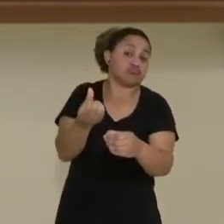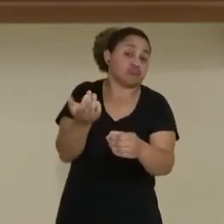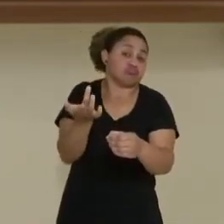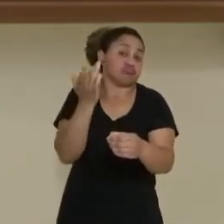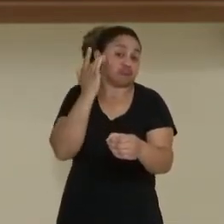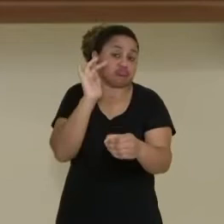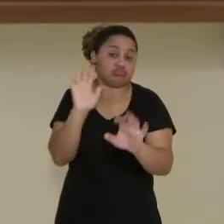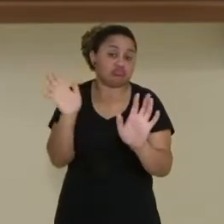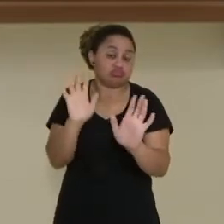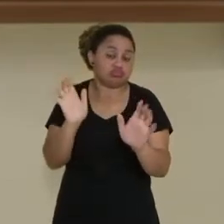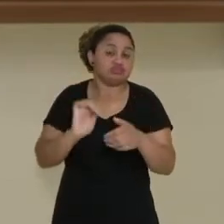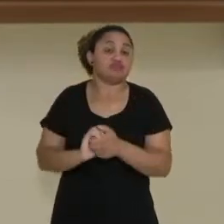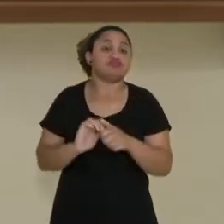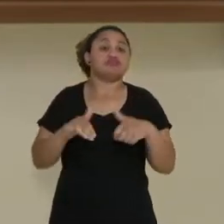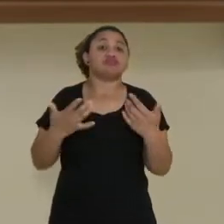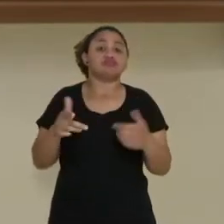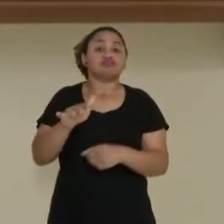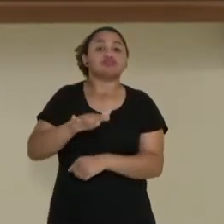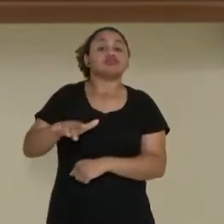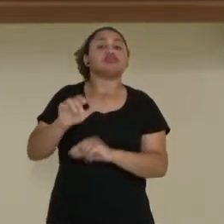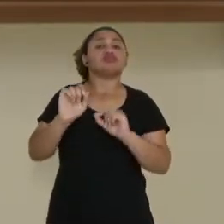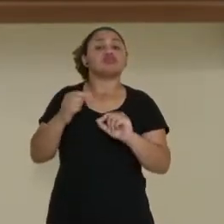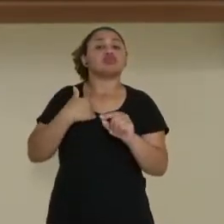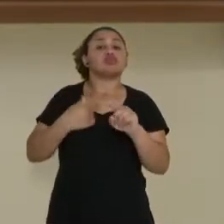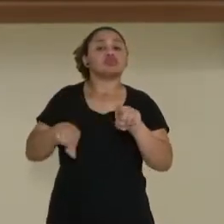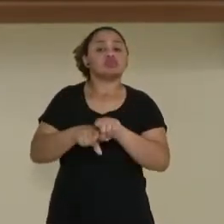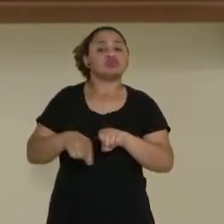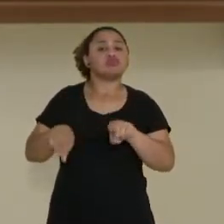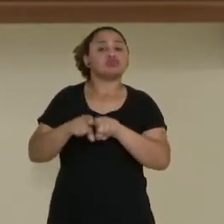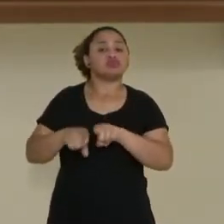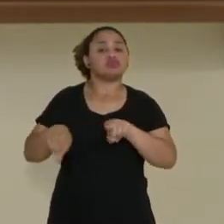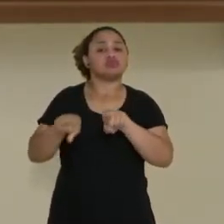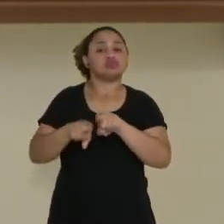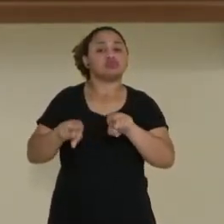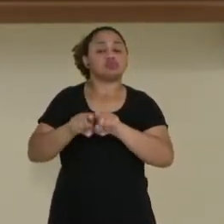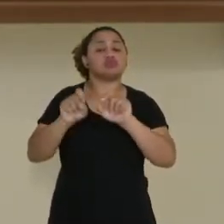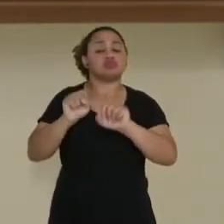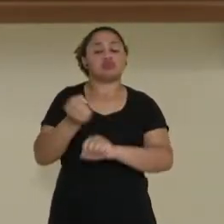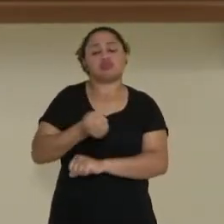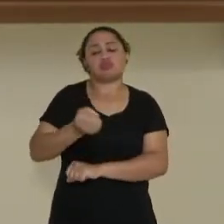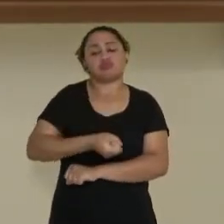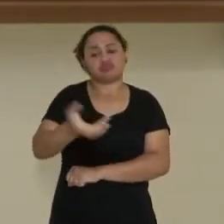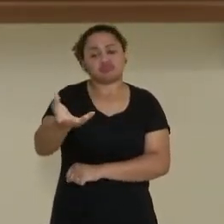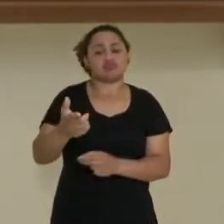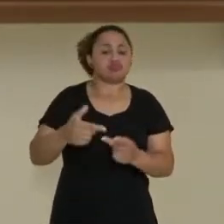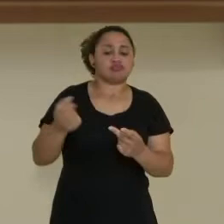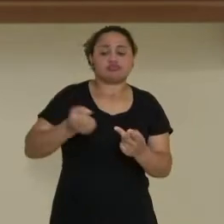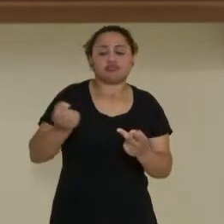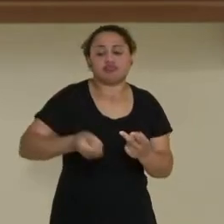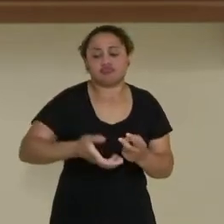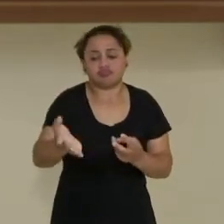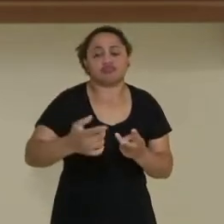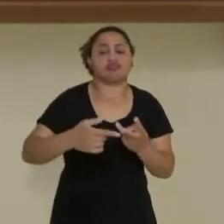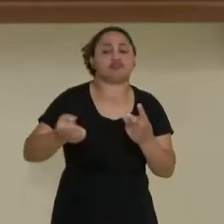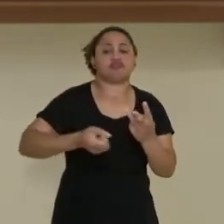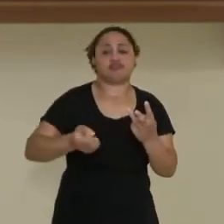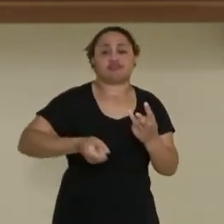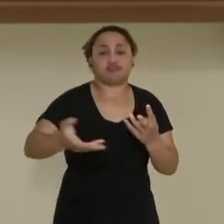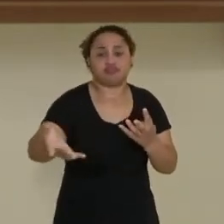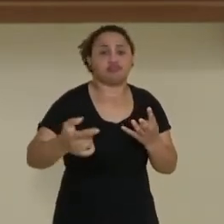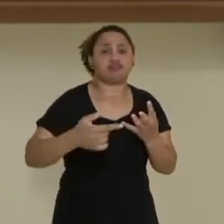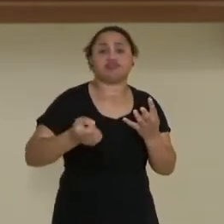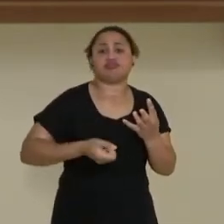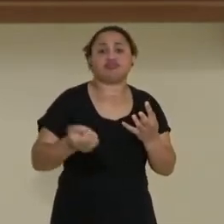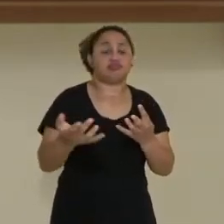né? Então, é um evento que eu posso repetir várias vezes, eu posso jogar o dado várias vezes e mesmo assim eu não